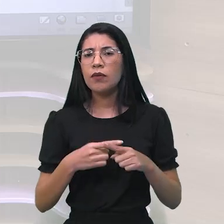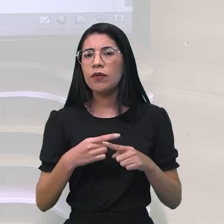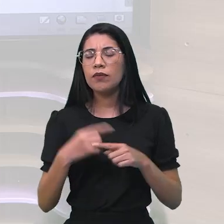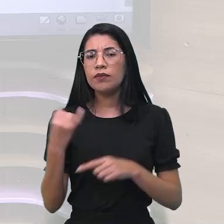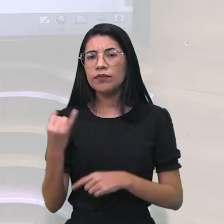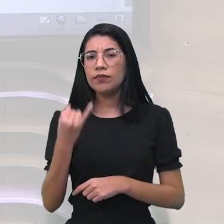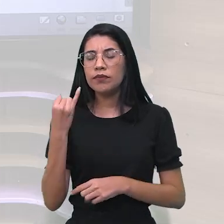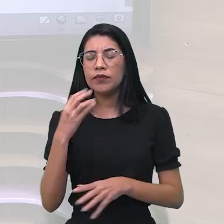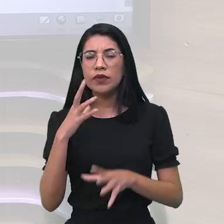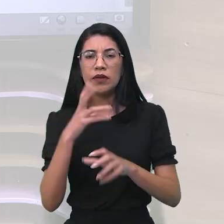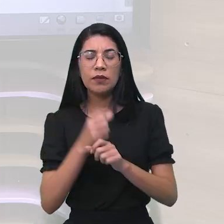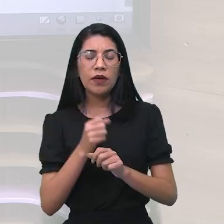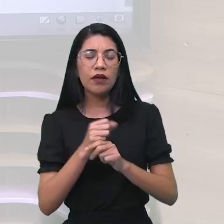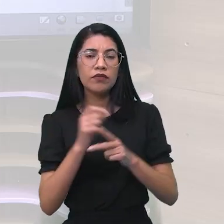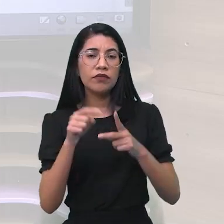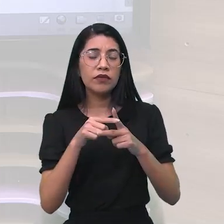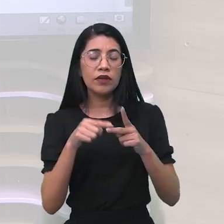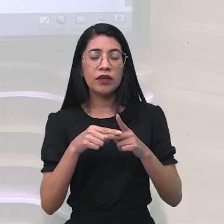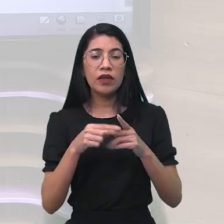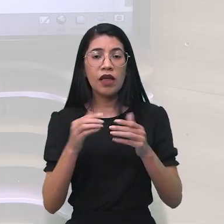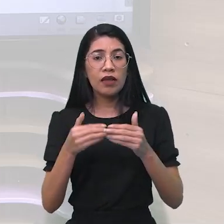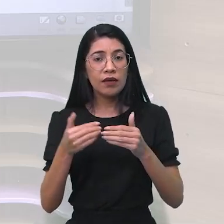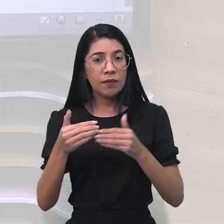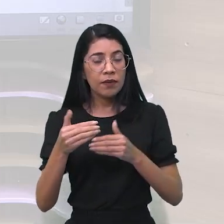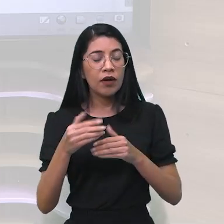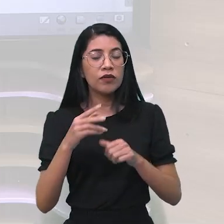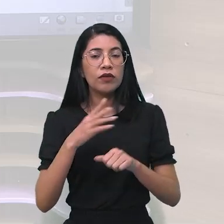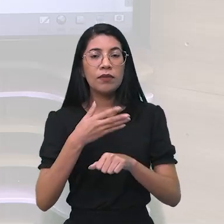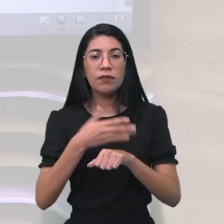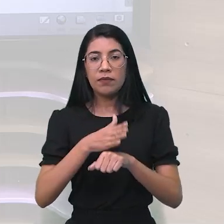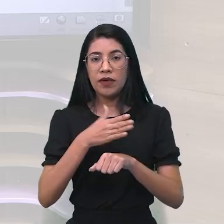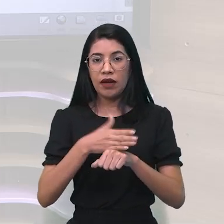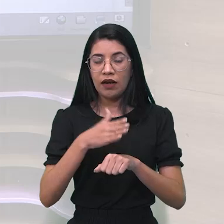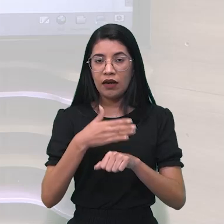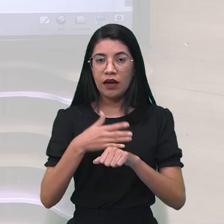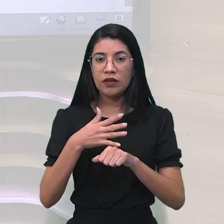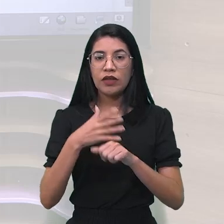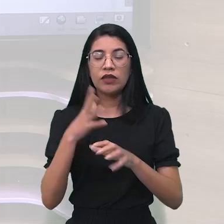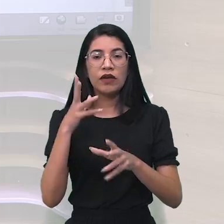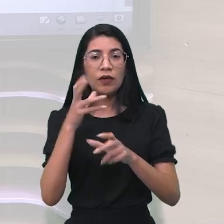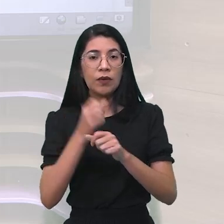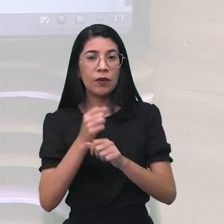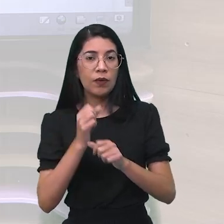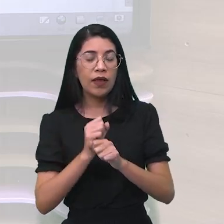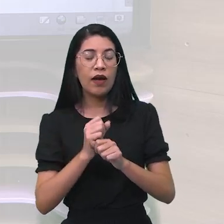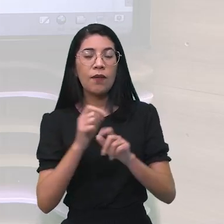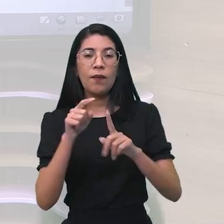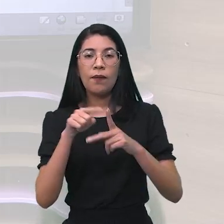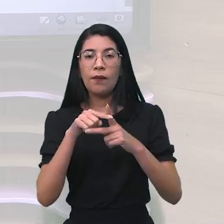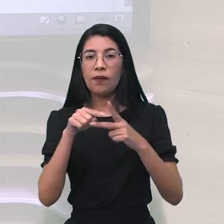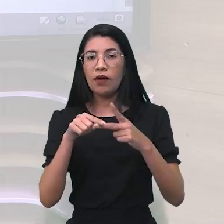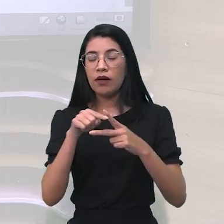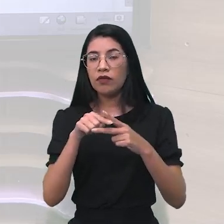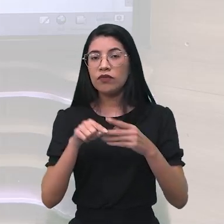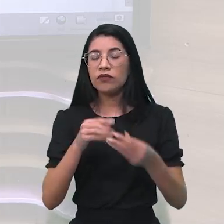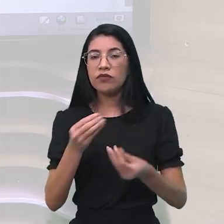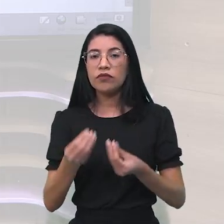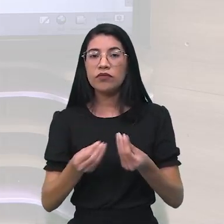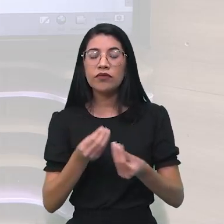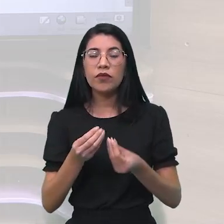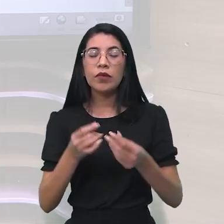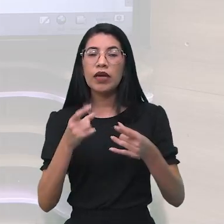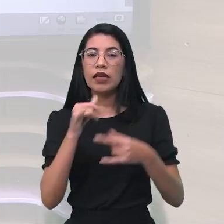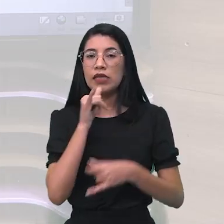importante, professor? Porque durante os exercícios, quando a gente for calcular um dos ângulos de